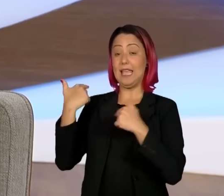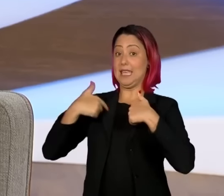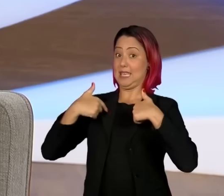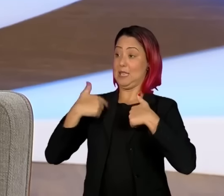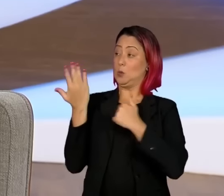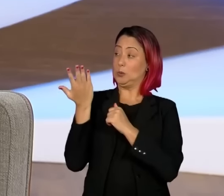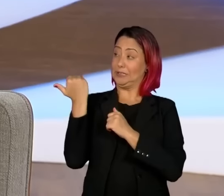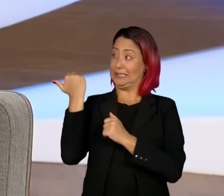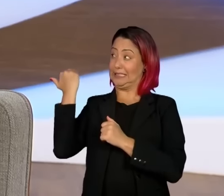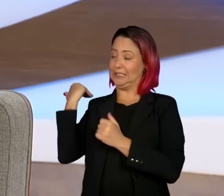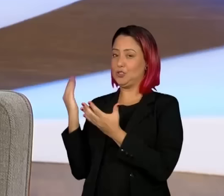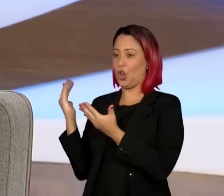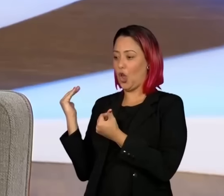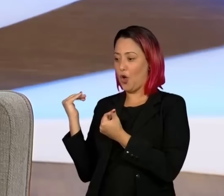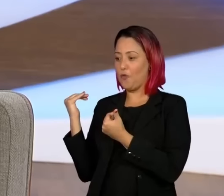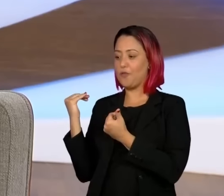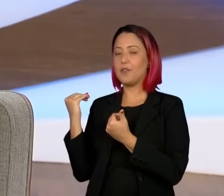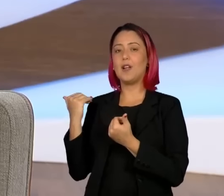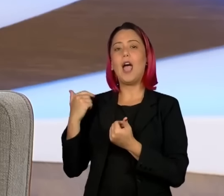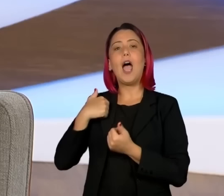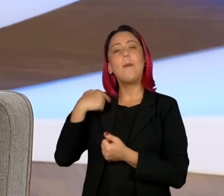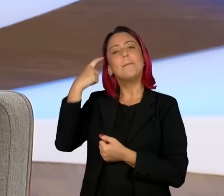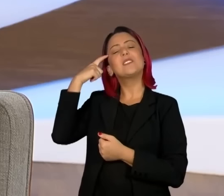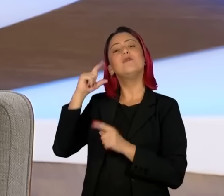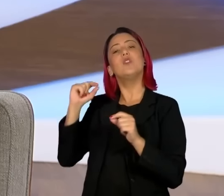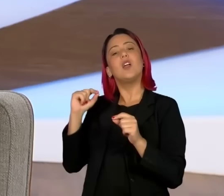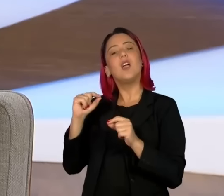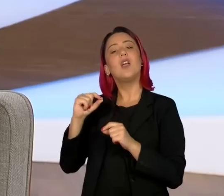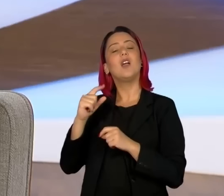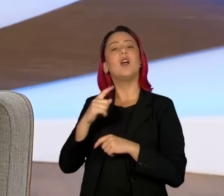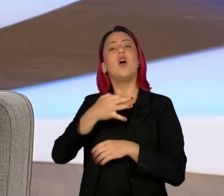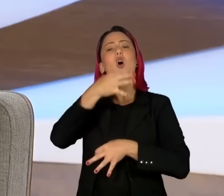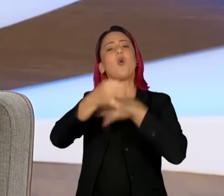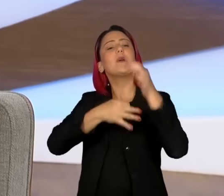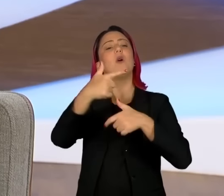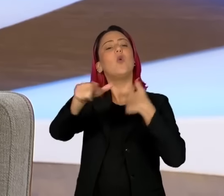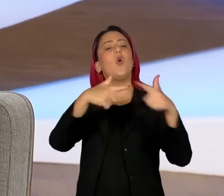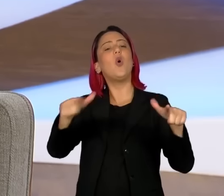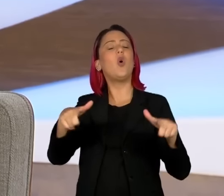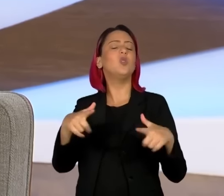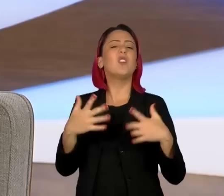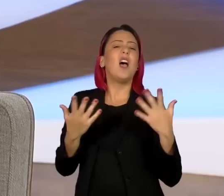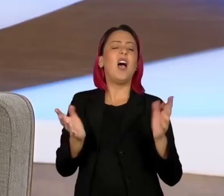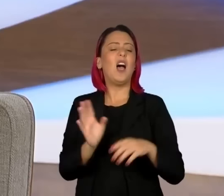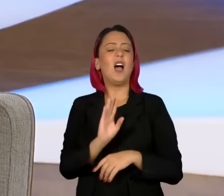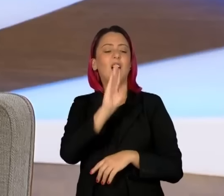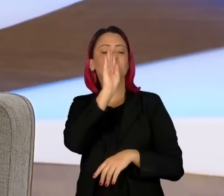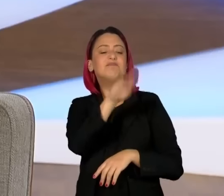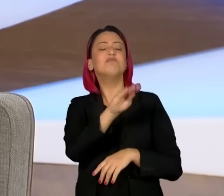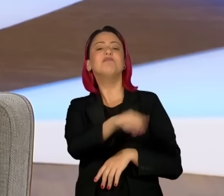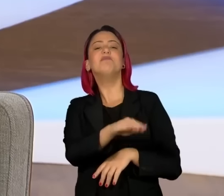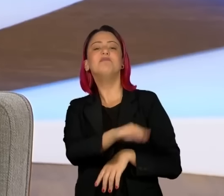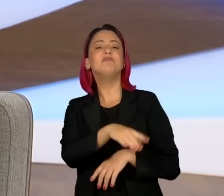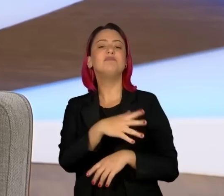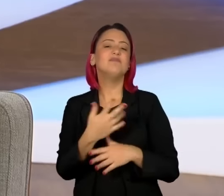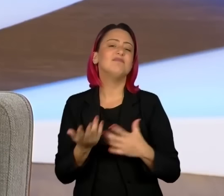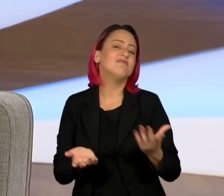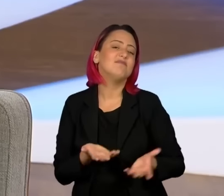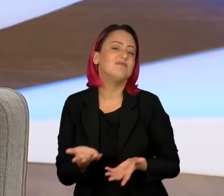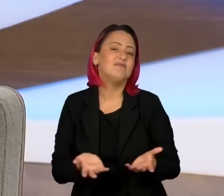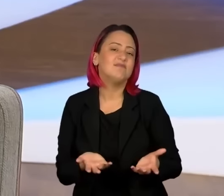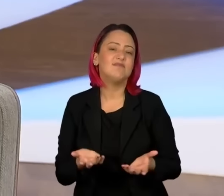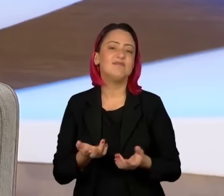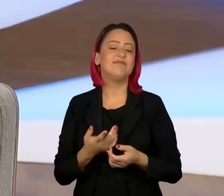nova a gente achava que a opinião pública era a zona sul que o que existia no mundo e e eu